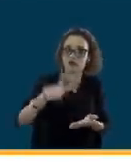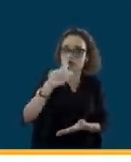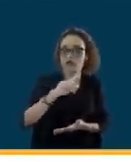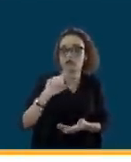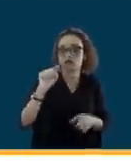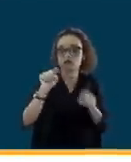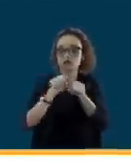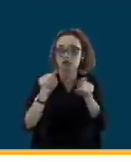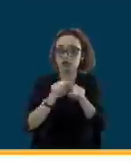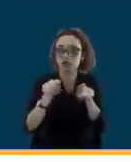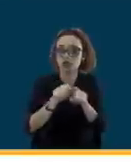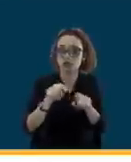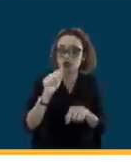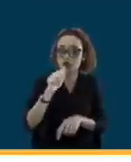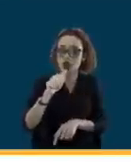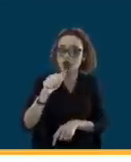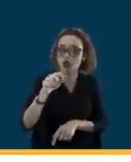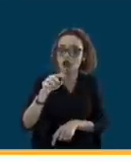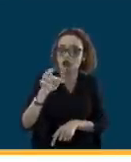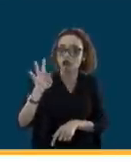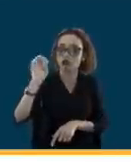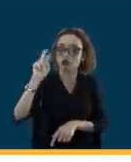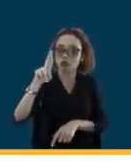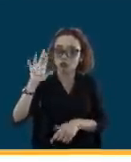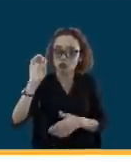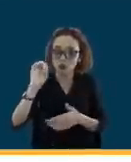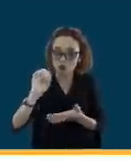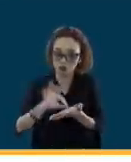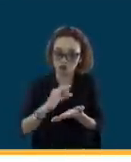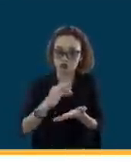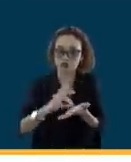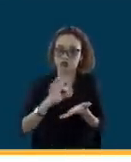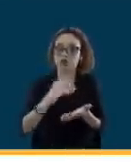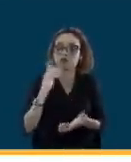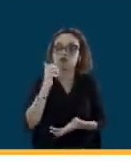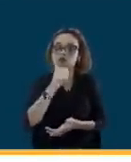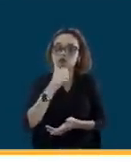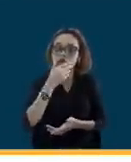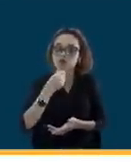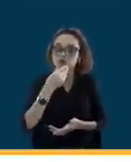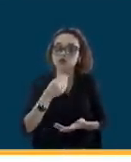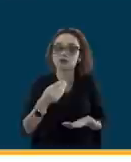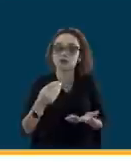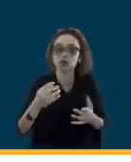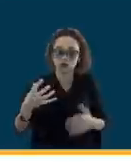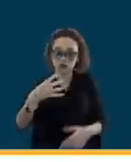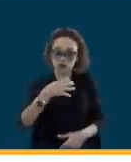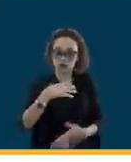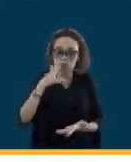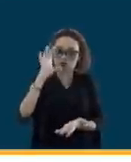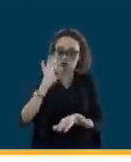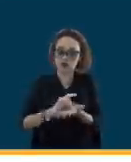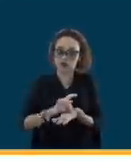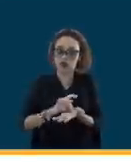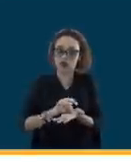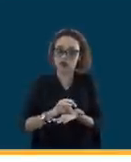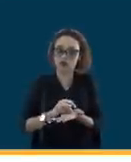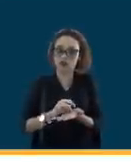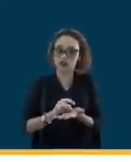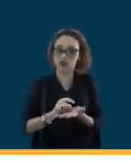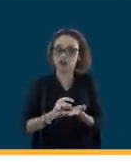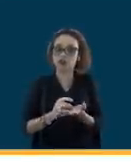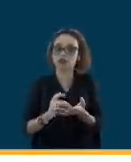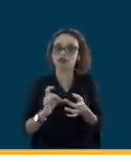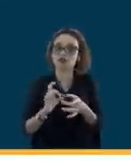grandes autores brasileiros que dão sentido à nossa realidade, que nos permitiram aprofundar